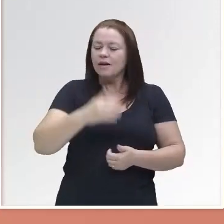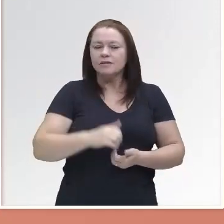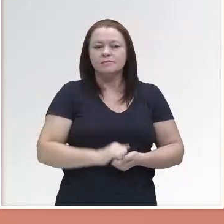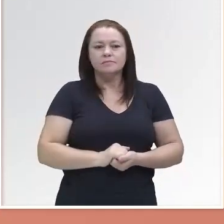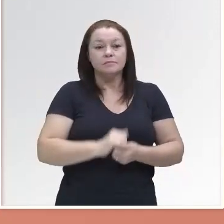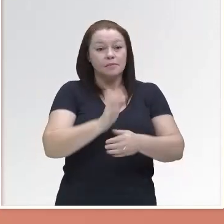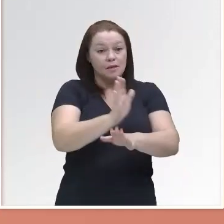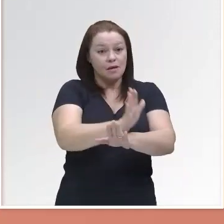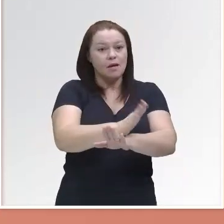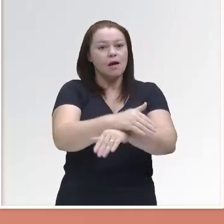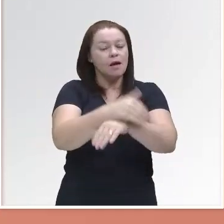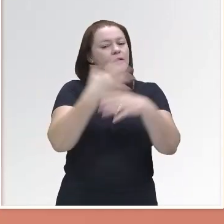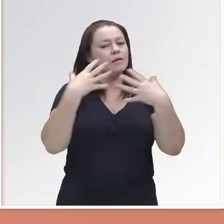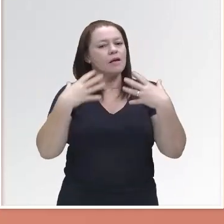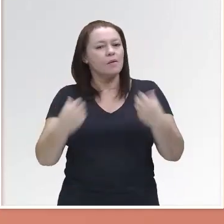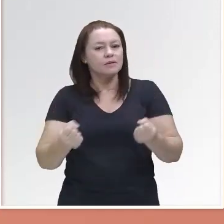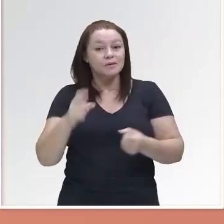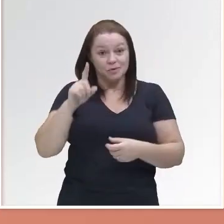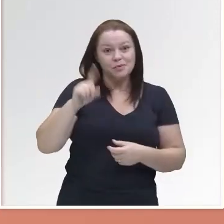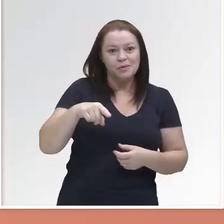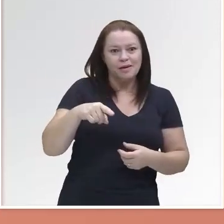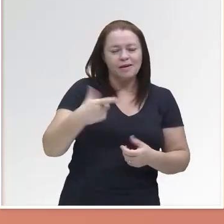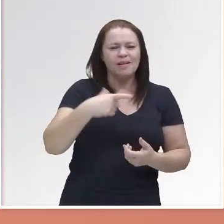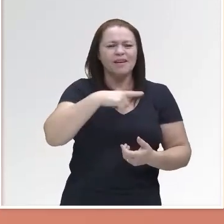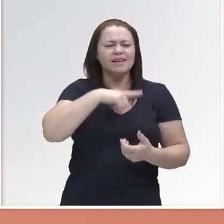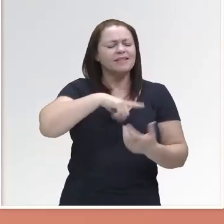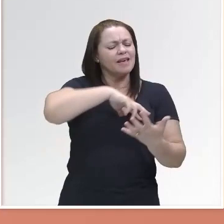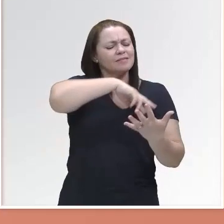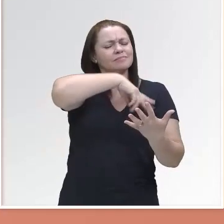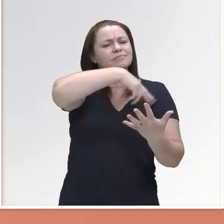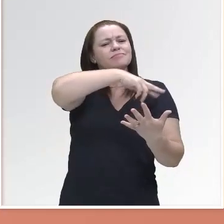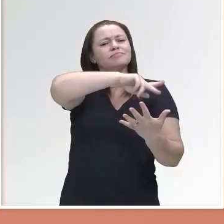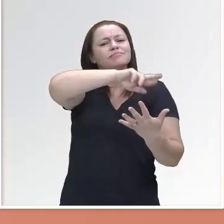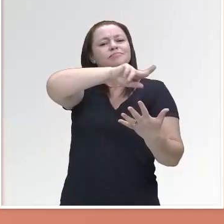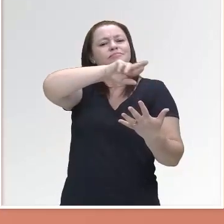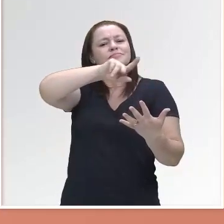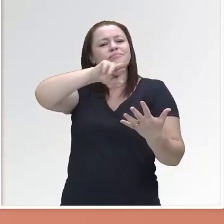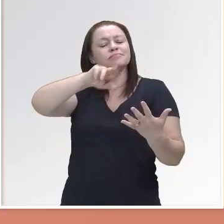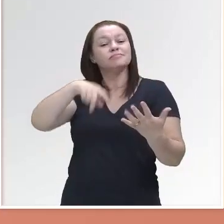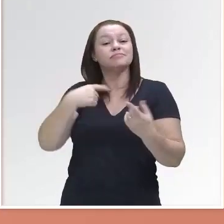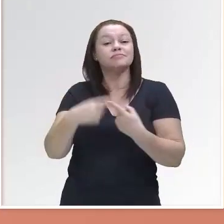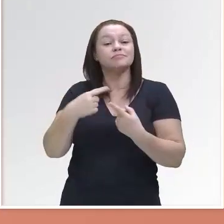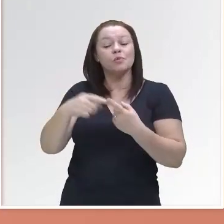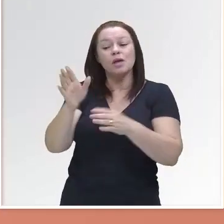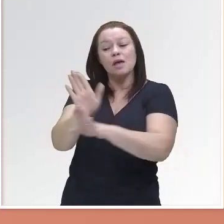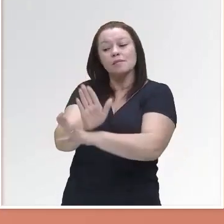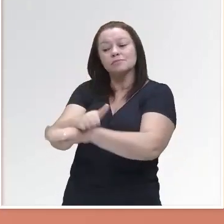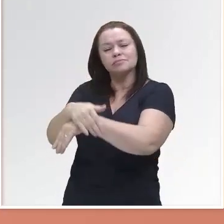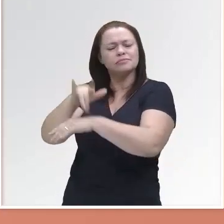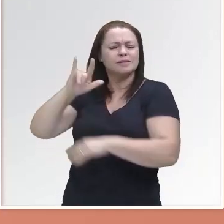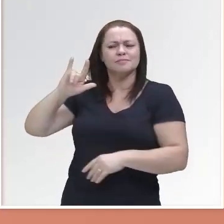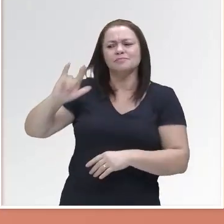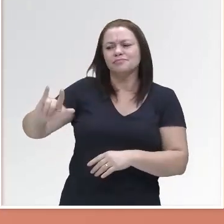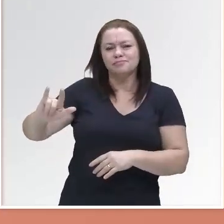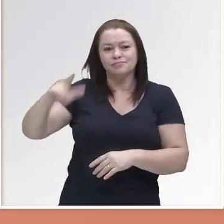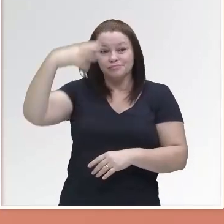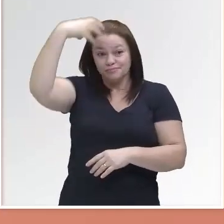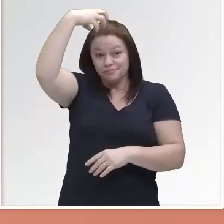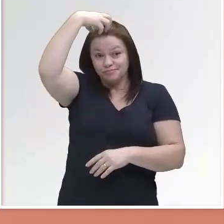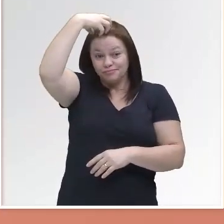acontece muita coisa, porque ela está apaixonada pelo príncipe, quer ficar com ele. Então ela aceita esse